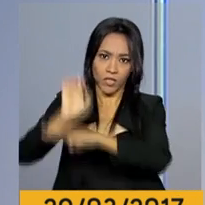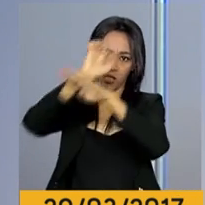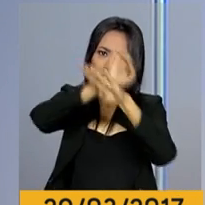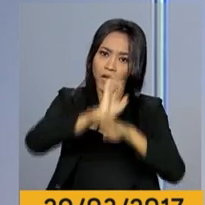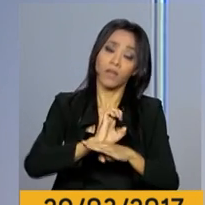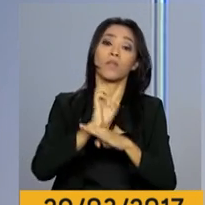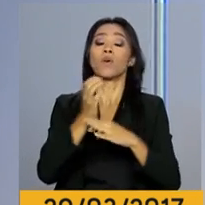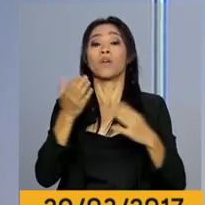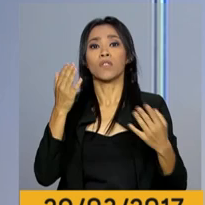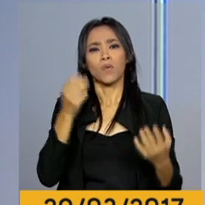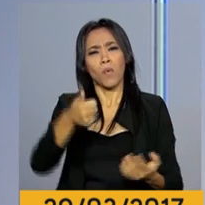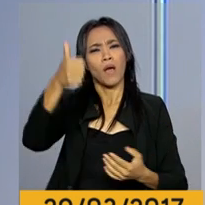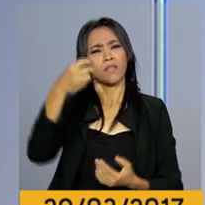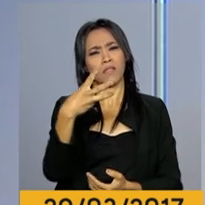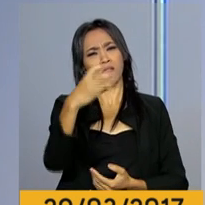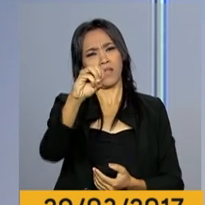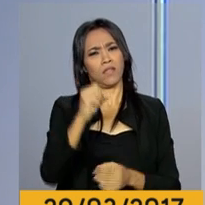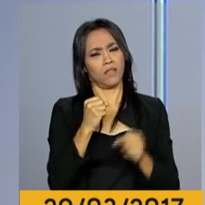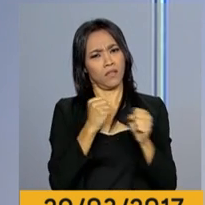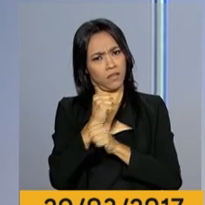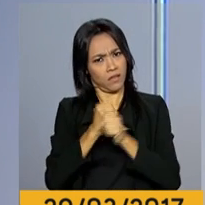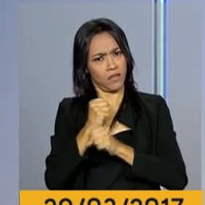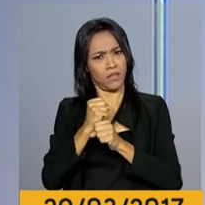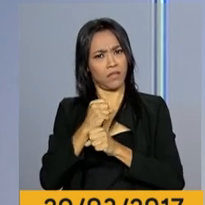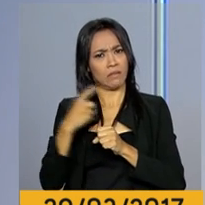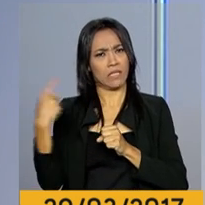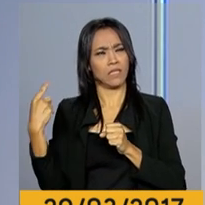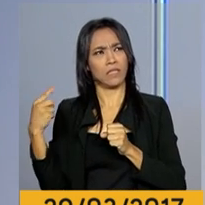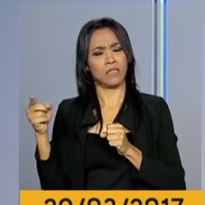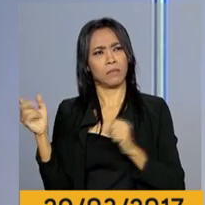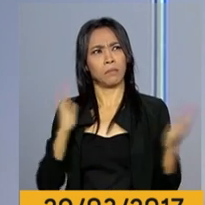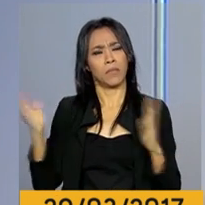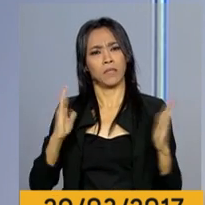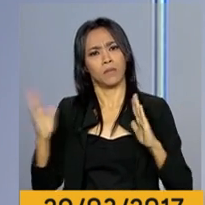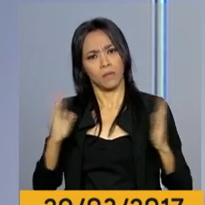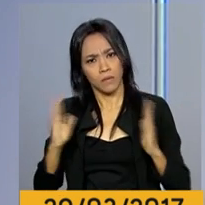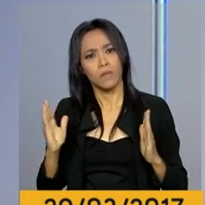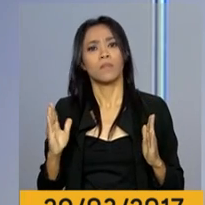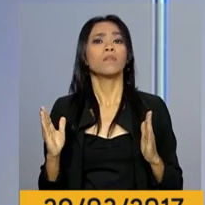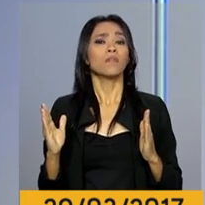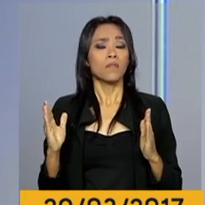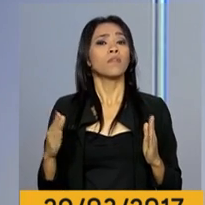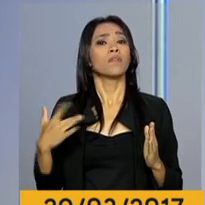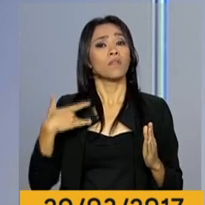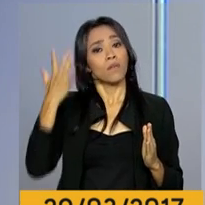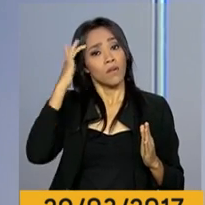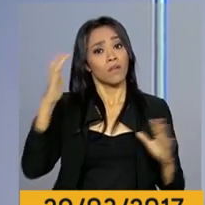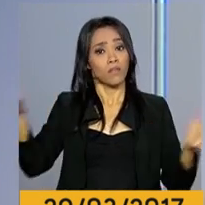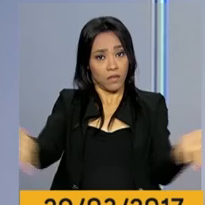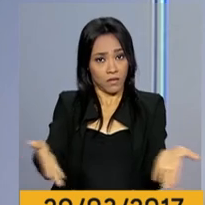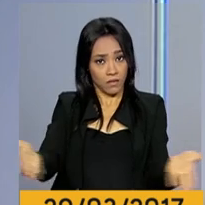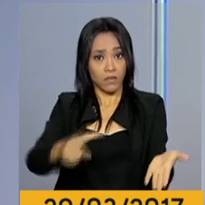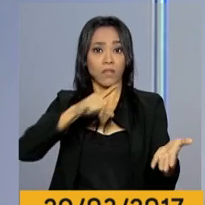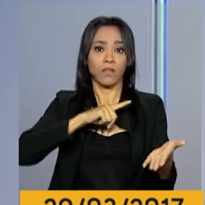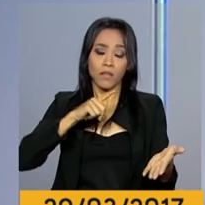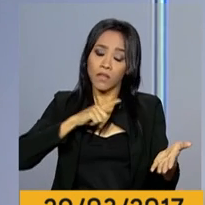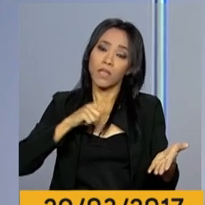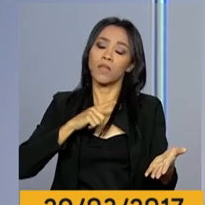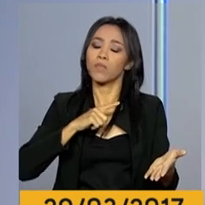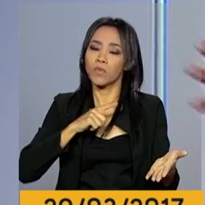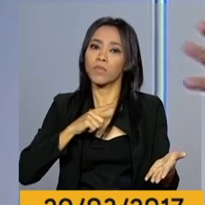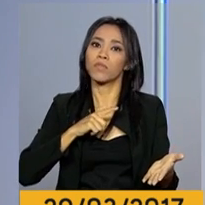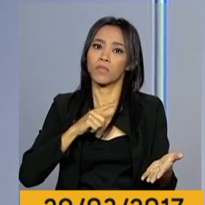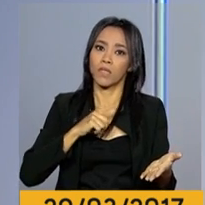praticamente quase 30 anos desse período e eu acho que hoje nós temos a possibilidade de romper esse